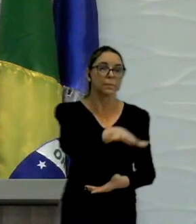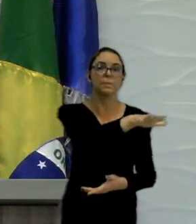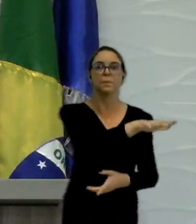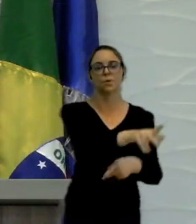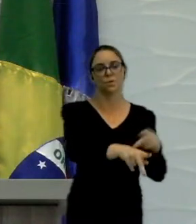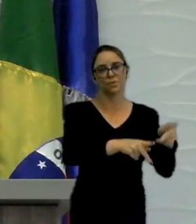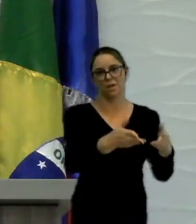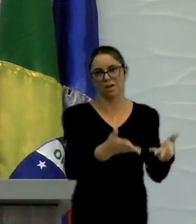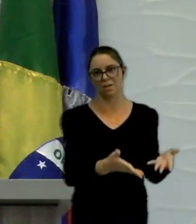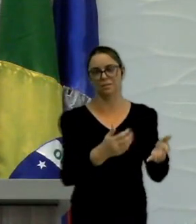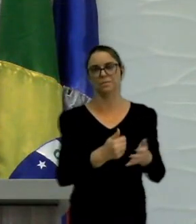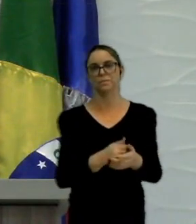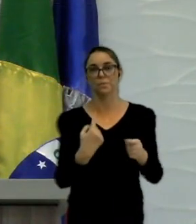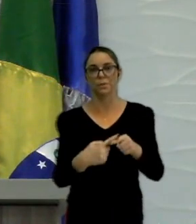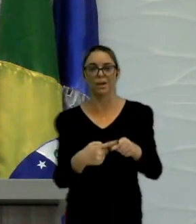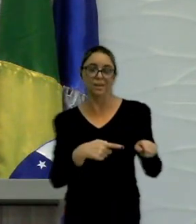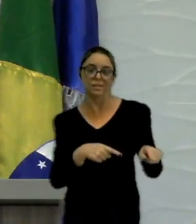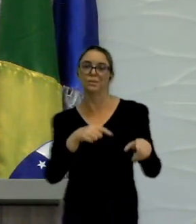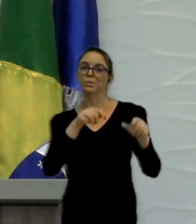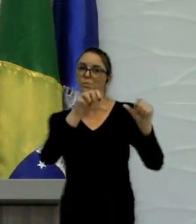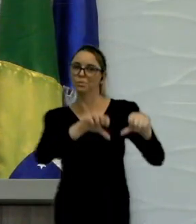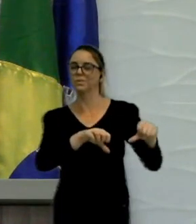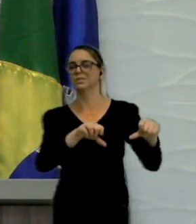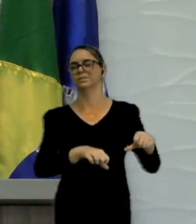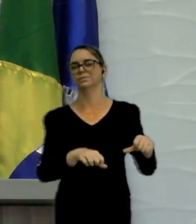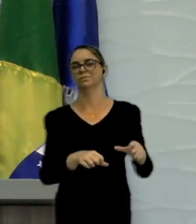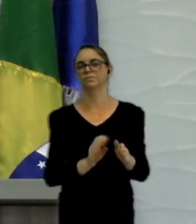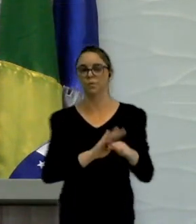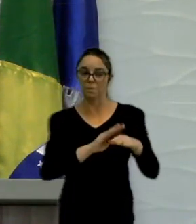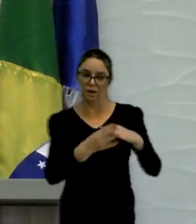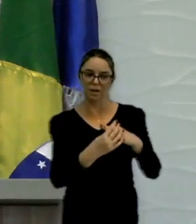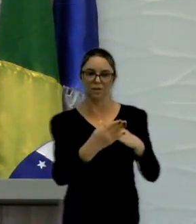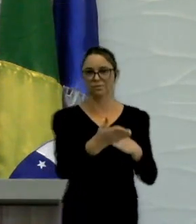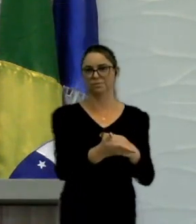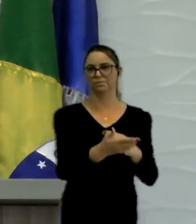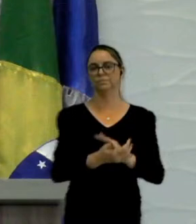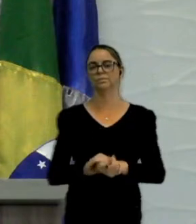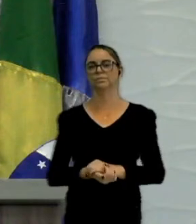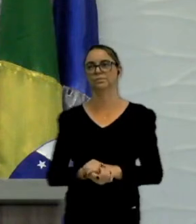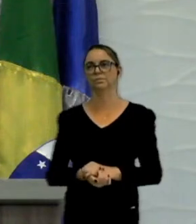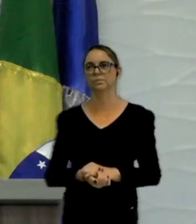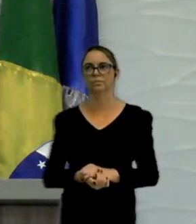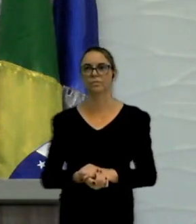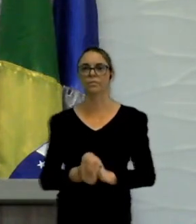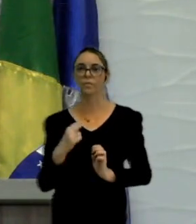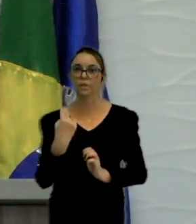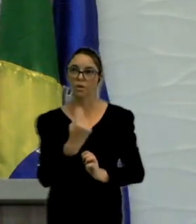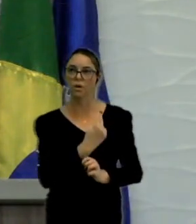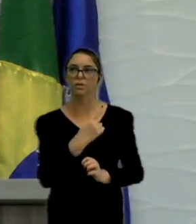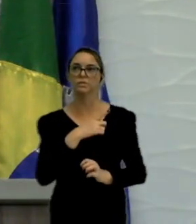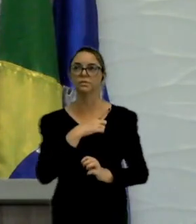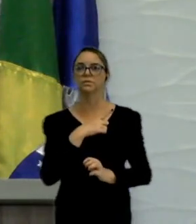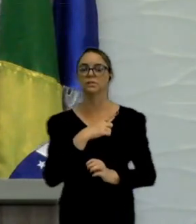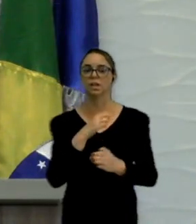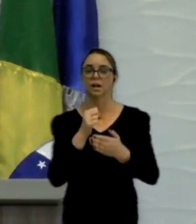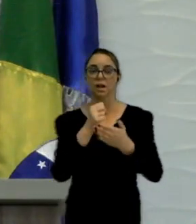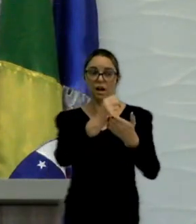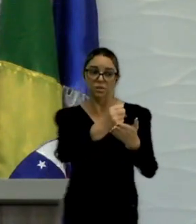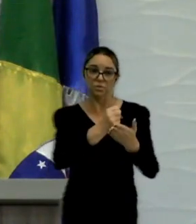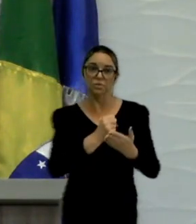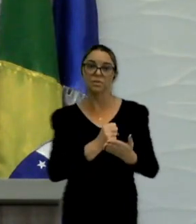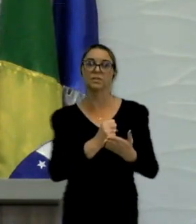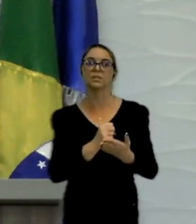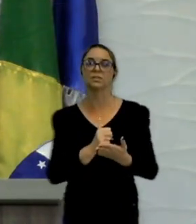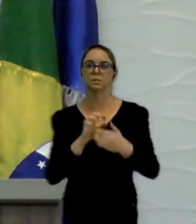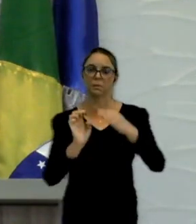caótico a situação daquele pessoal que ali reside. Tivemos que pedir ajuda do empresário